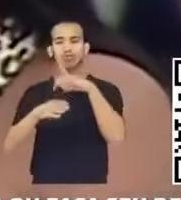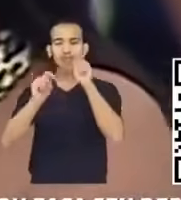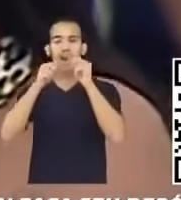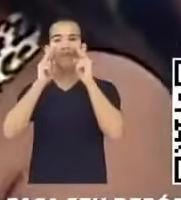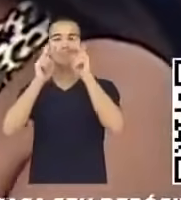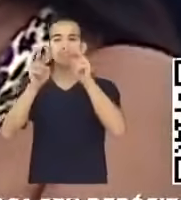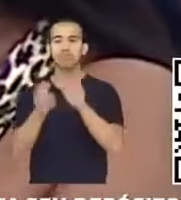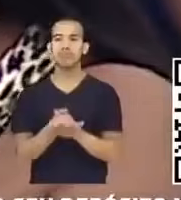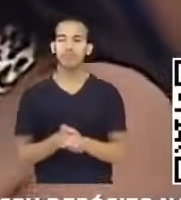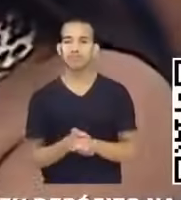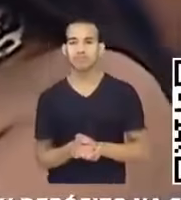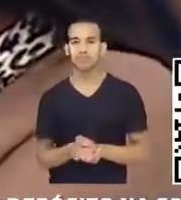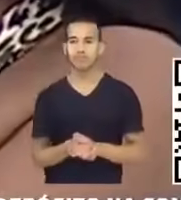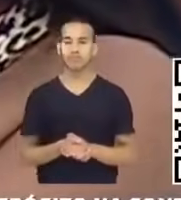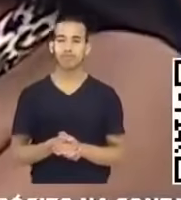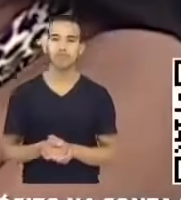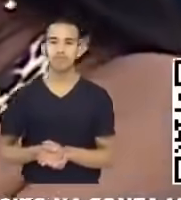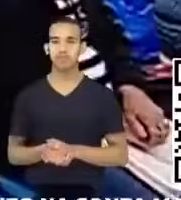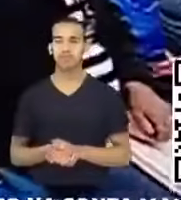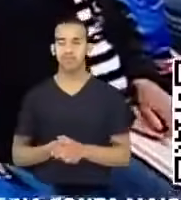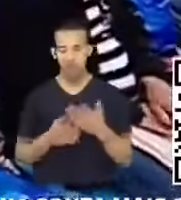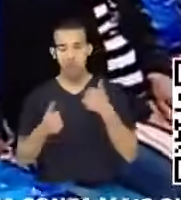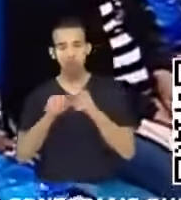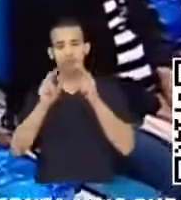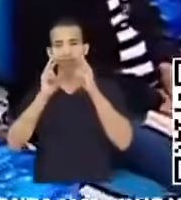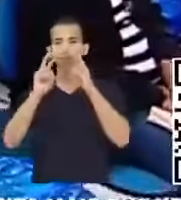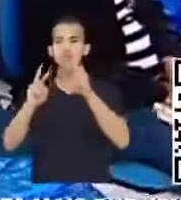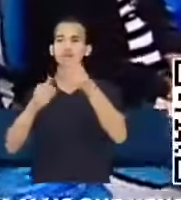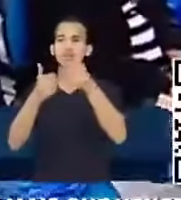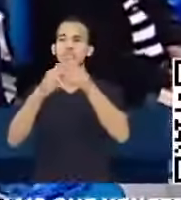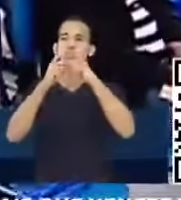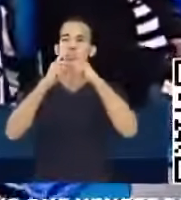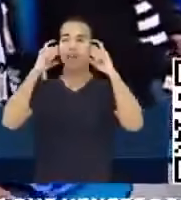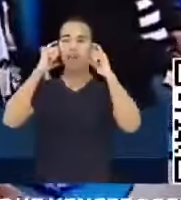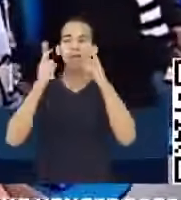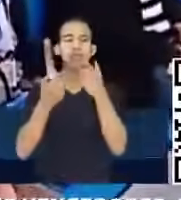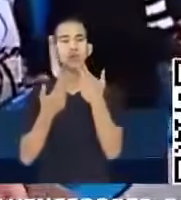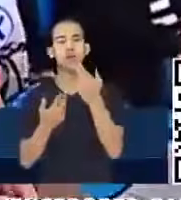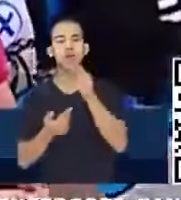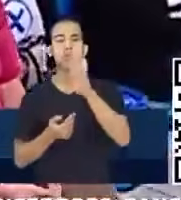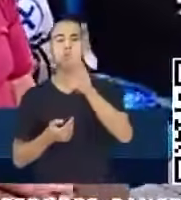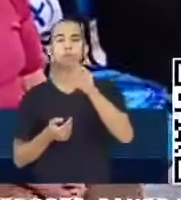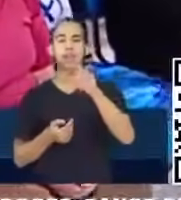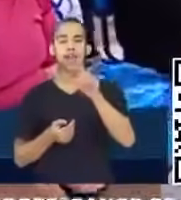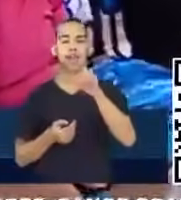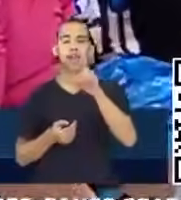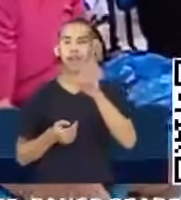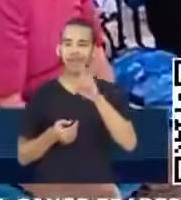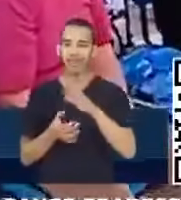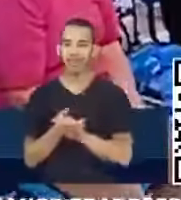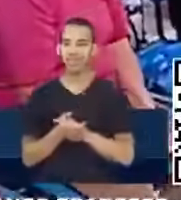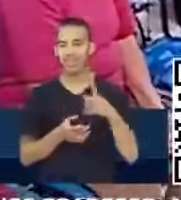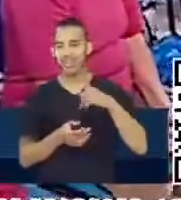é você que vai funcionar com a mãozinha eu tô vendo você que tá com a massa igual do Bin Laden mas eu tô vendo agora